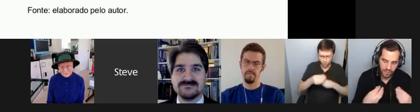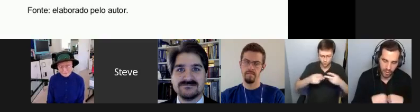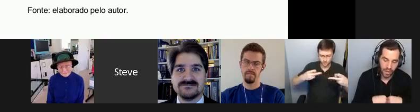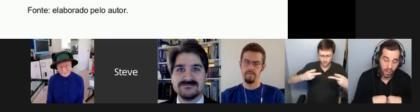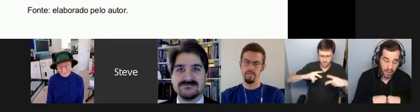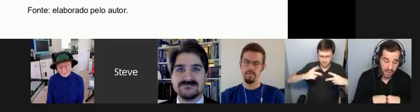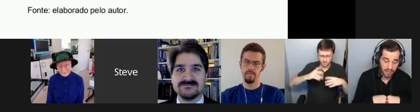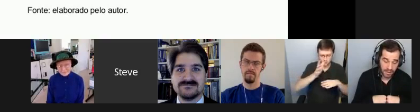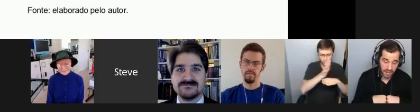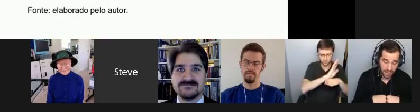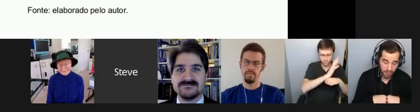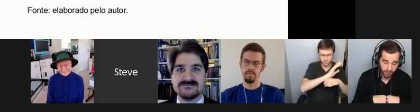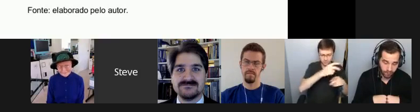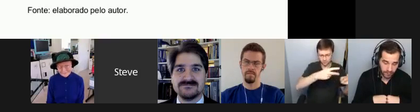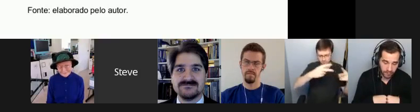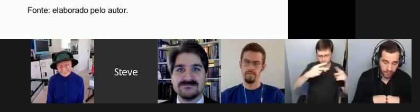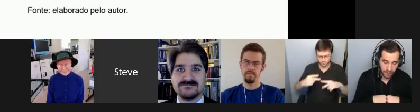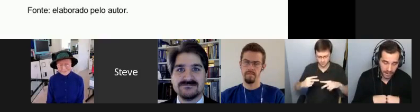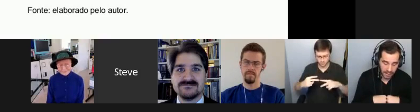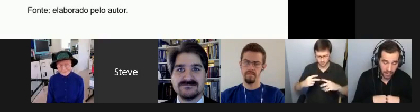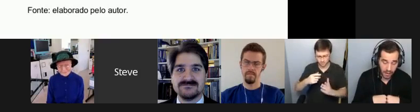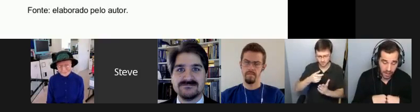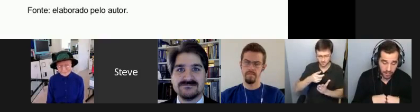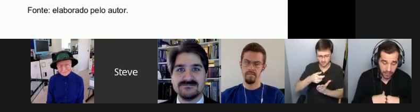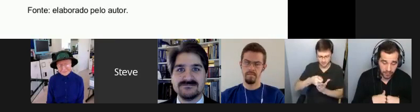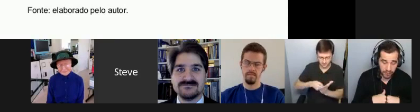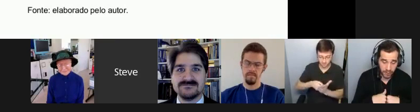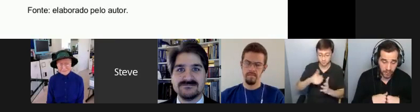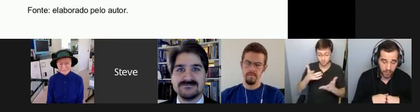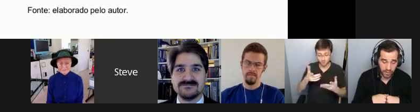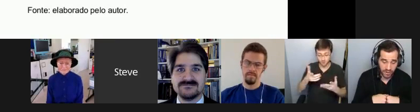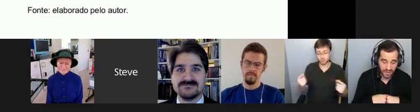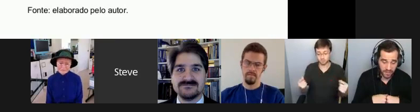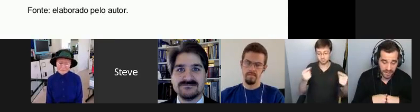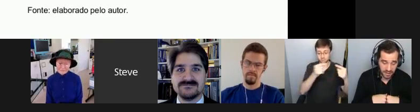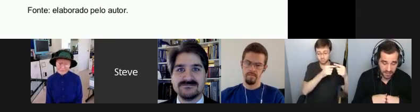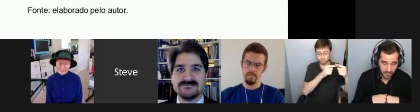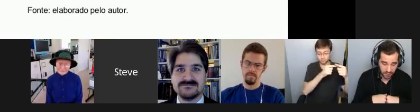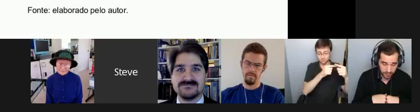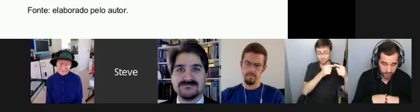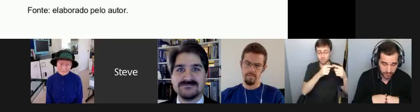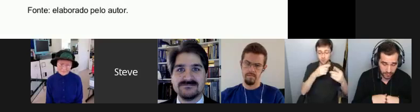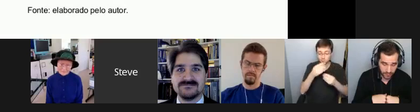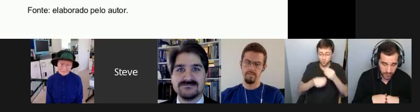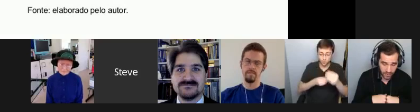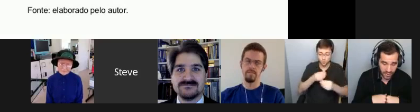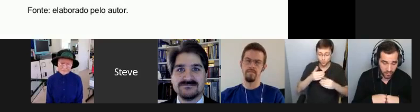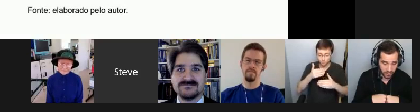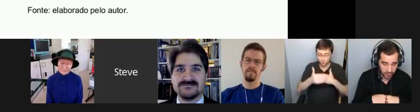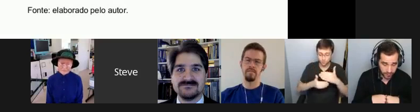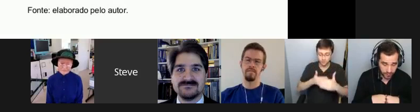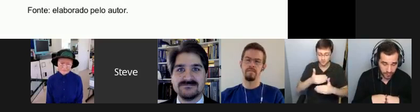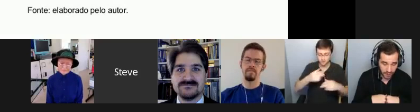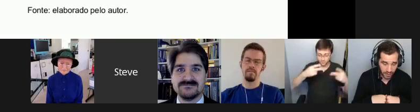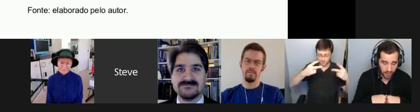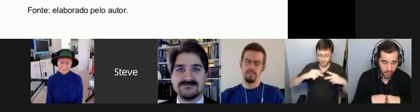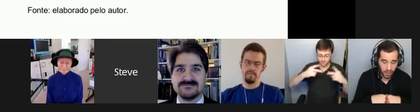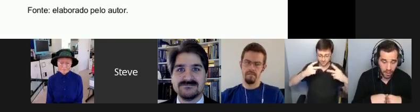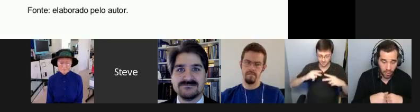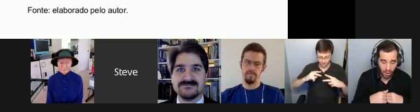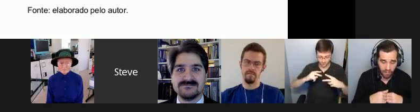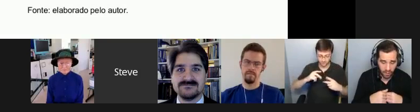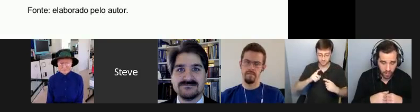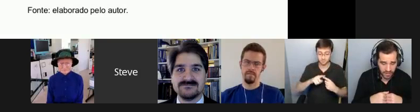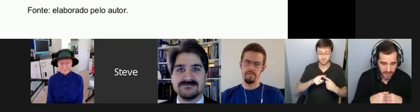depois disso eu recolhi esse material. Então lembram do objetivo específico, o segundo?